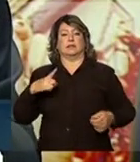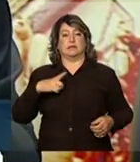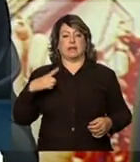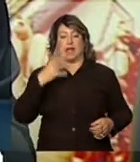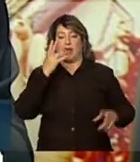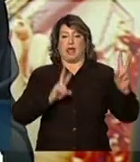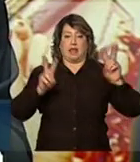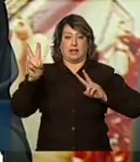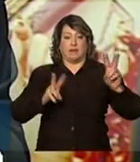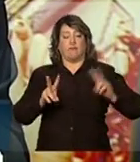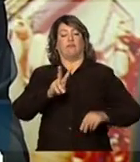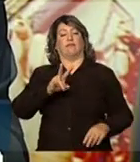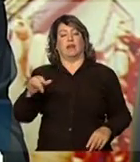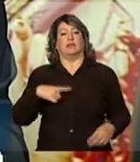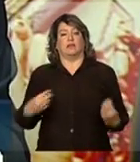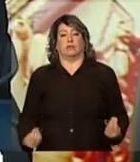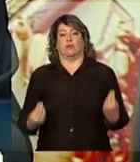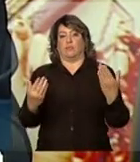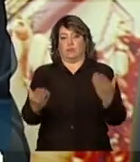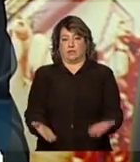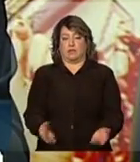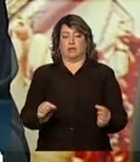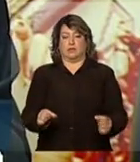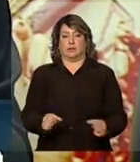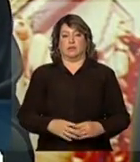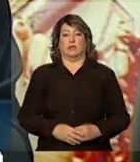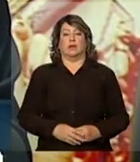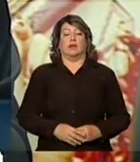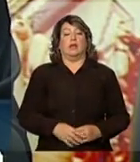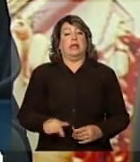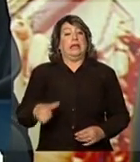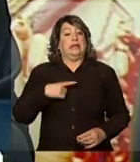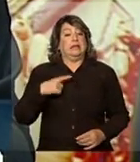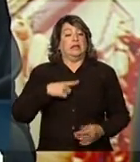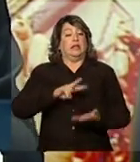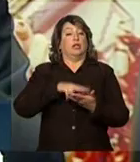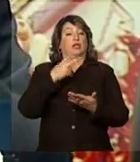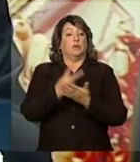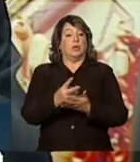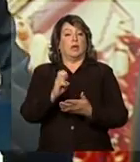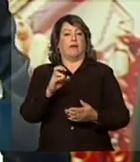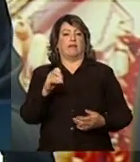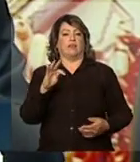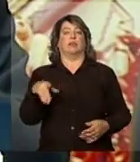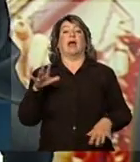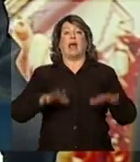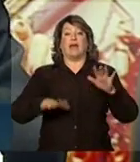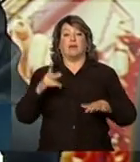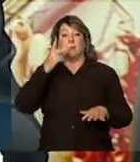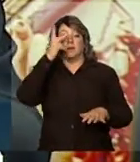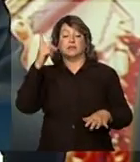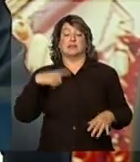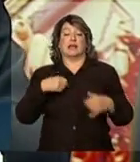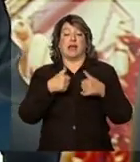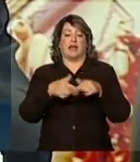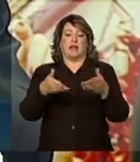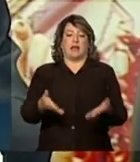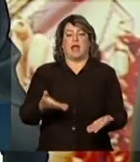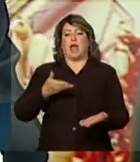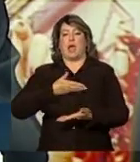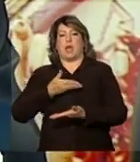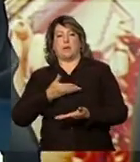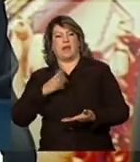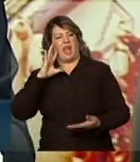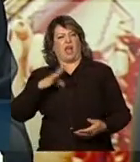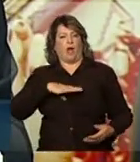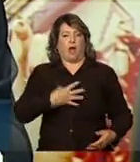vão oferecer durante o carnaval. Tem um duplo efeito, né? Às vezes a pessoa está ali com os amigos, as amigas, e aí ganha mais coragem